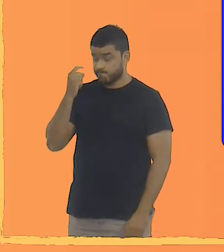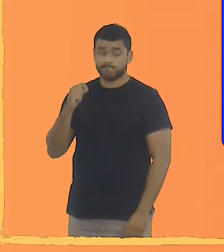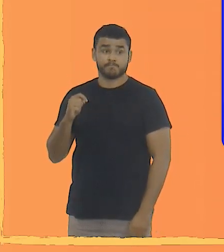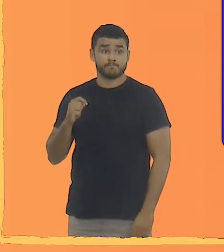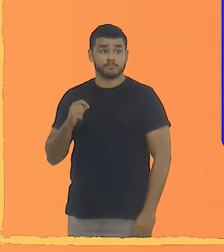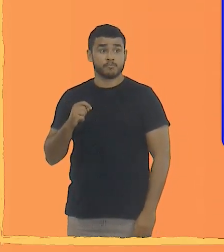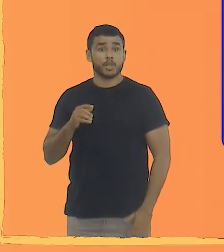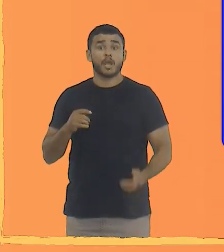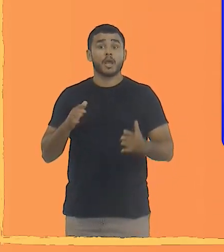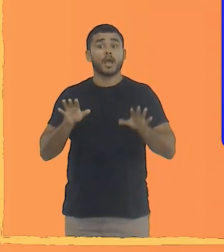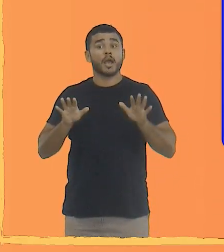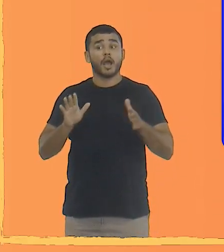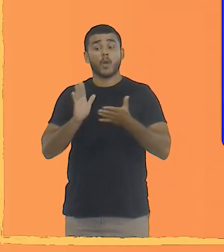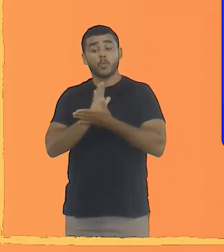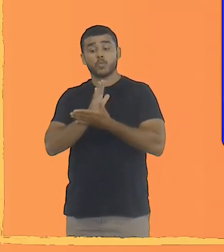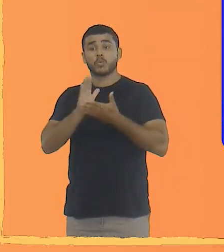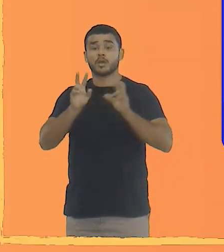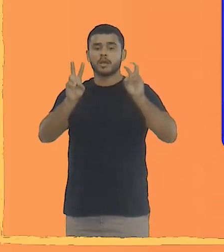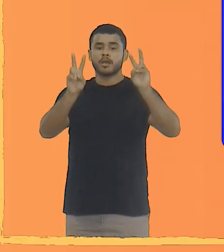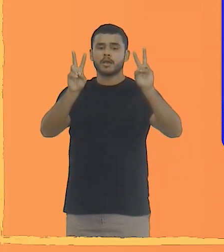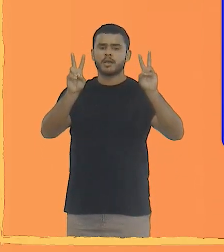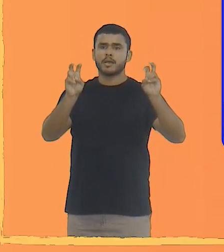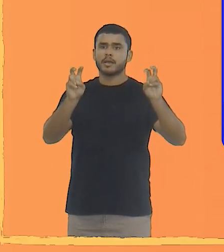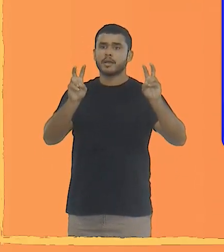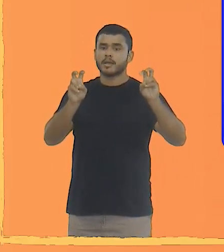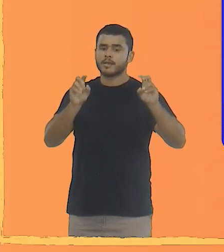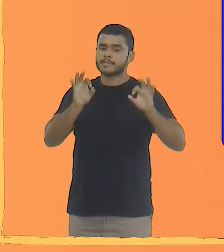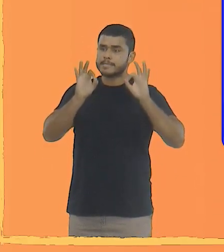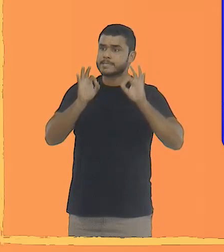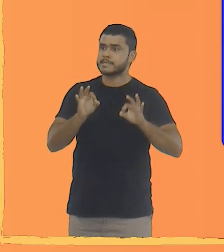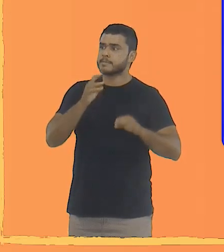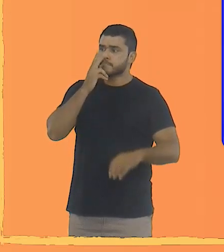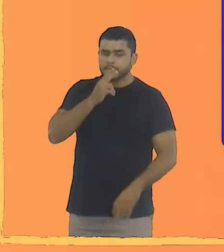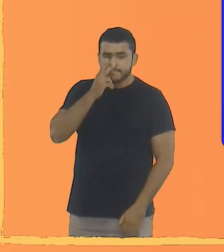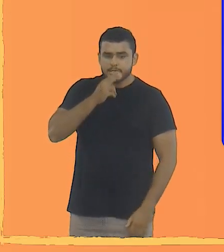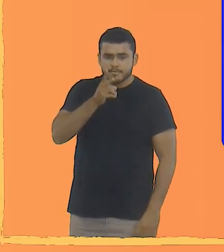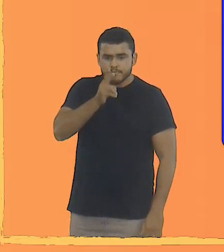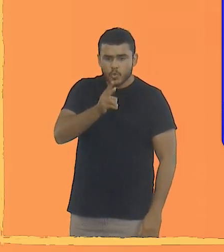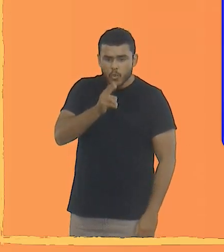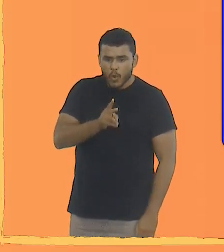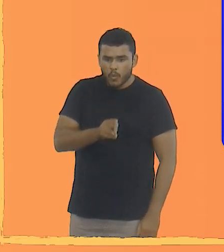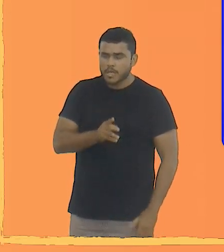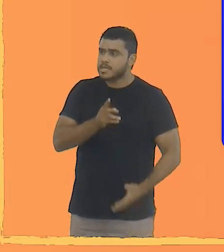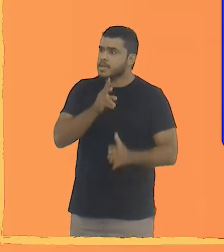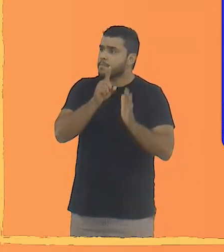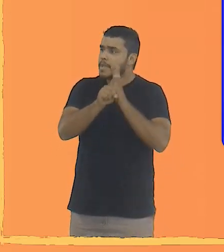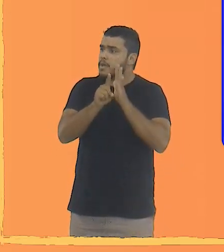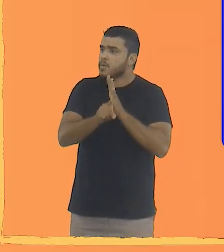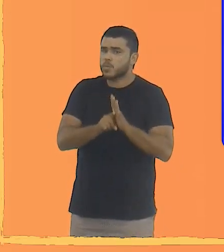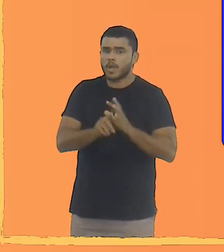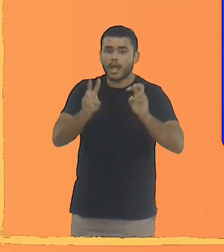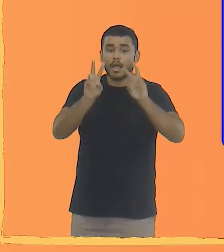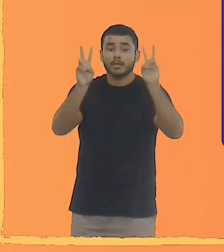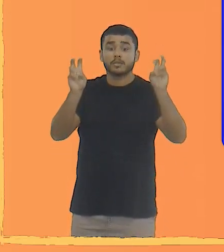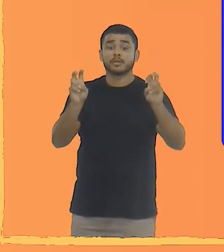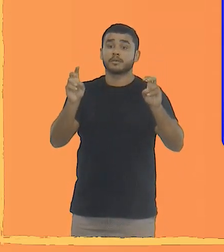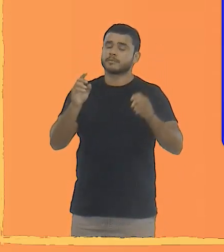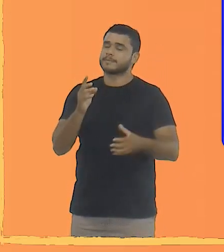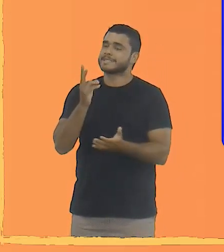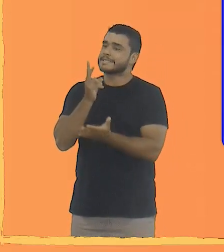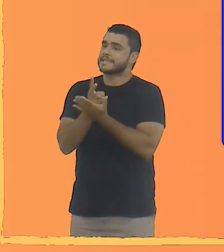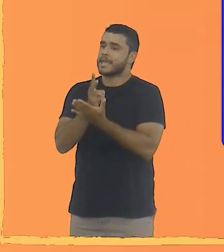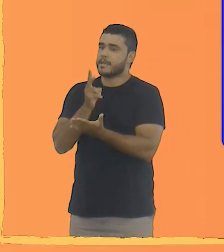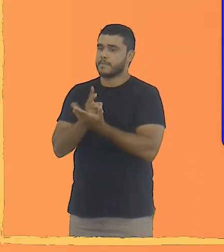de atenção naqueles assuntos que a gente tem certeza que vão ser cobrados na prova. E um desses assuntos, sem